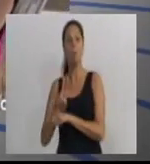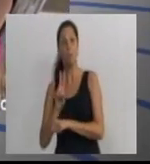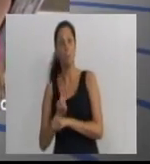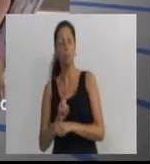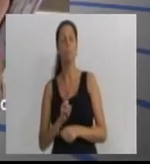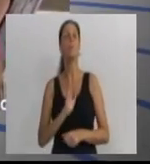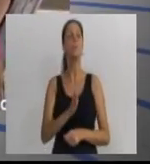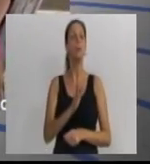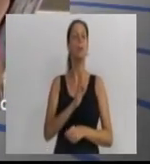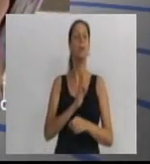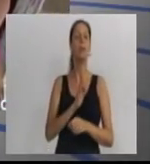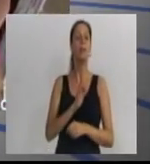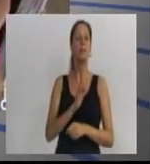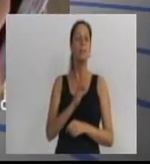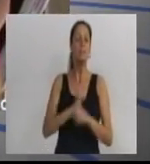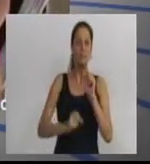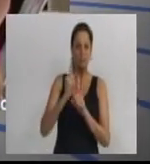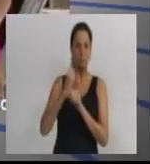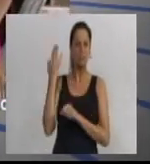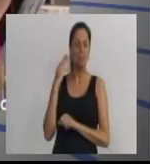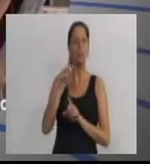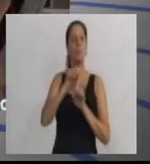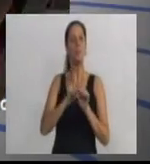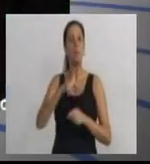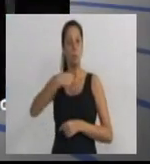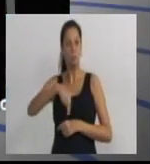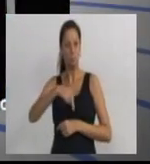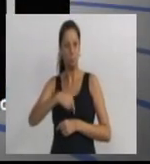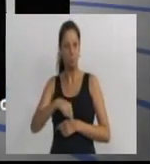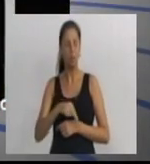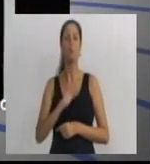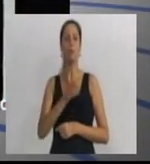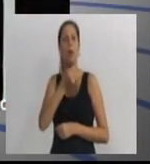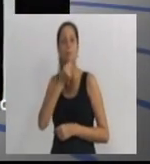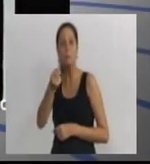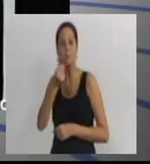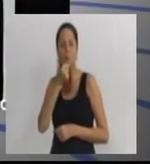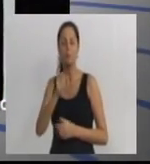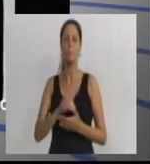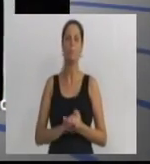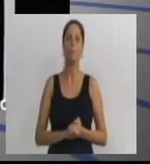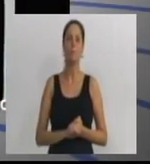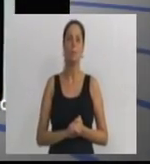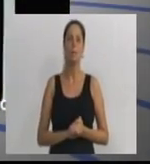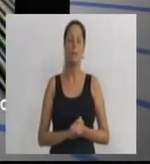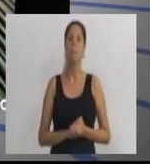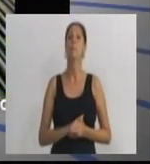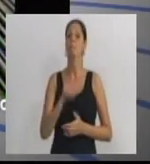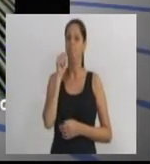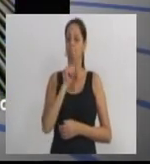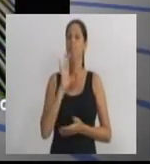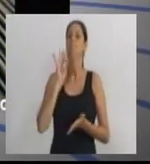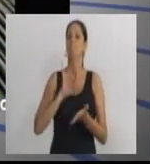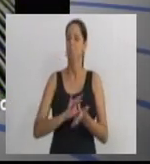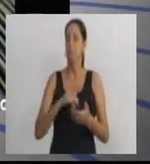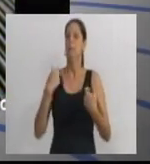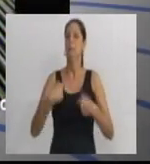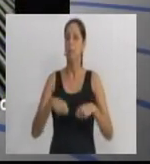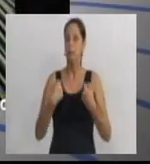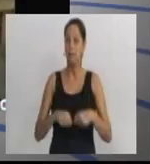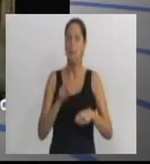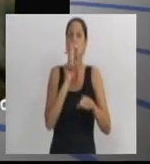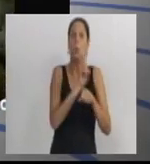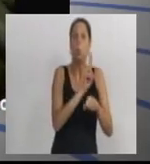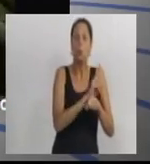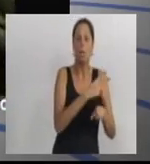ela em novembro do ano passado, quando trabalhava numa loja que revendia ferro. Cauana precisa se dividir em atender os clientes e